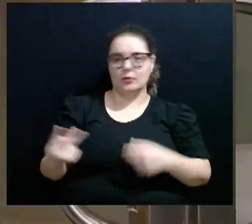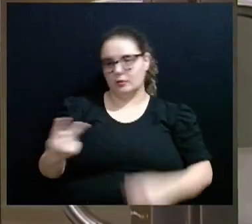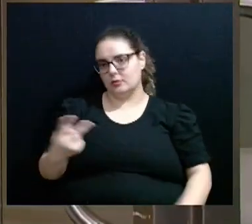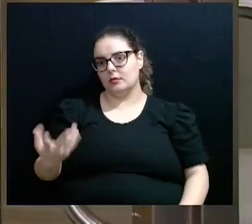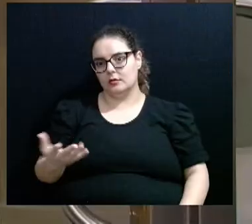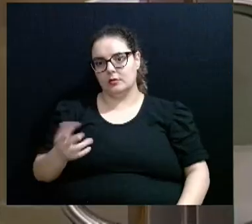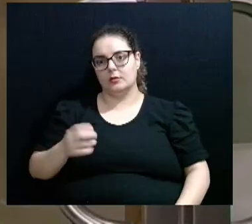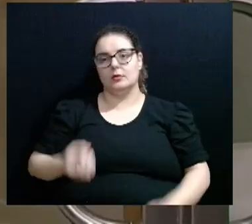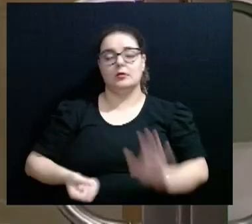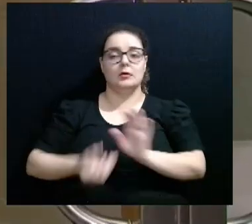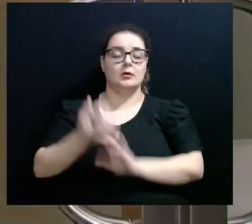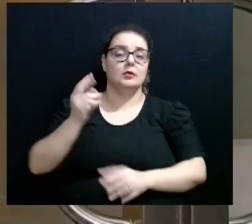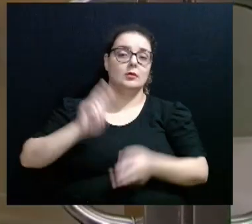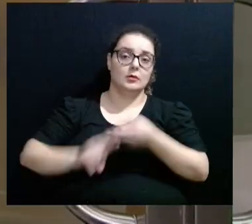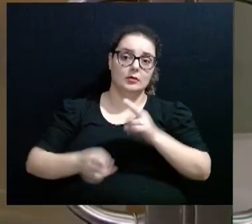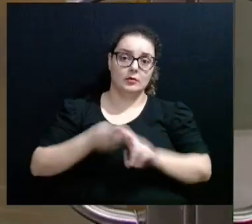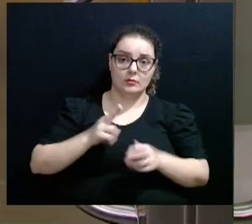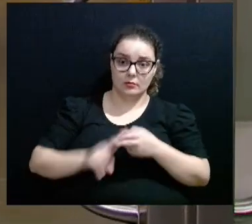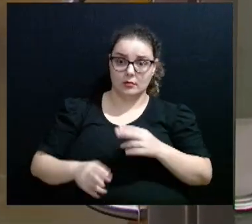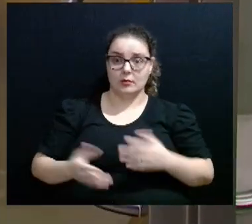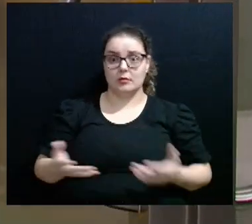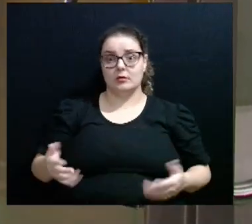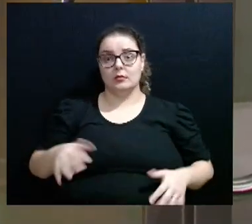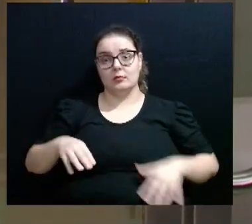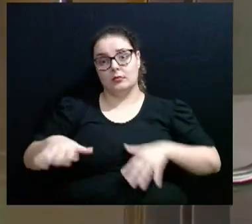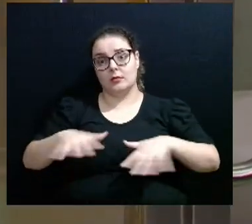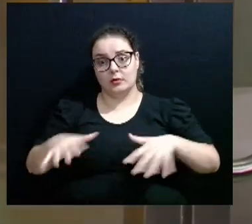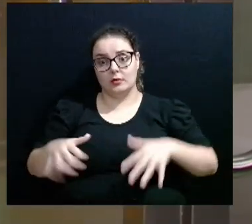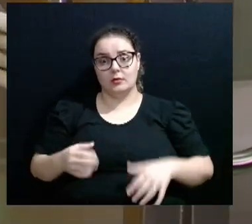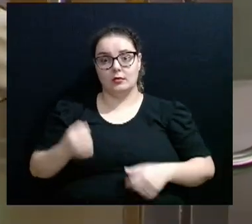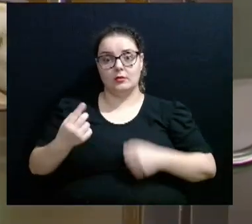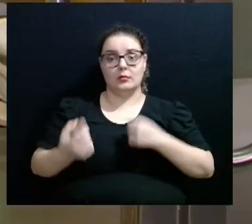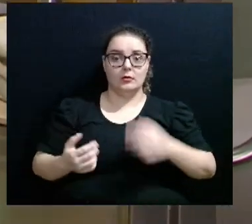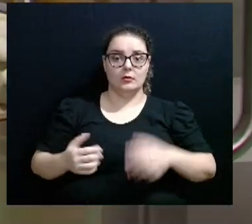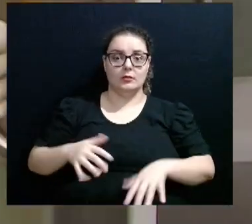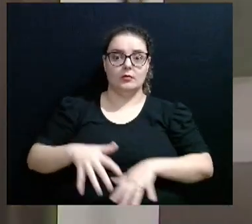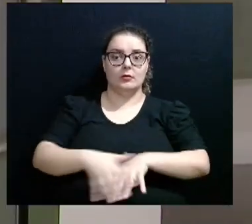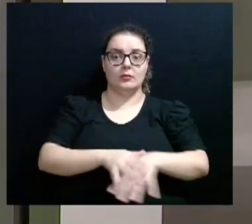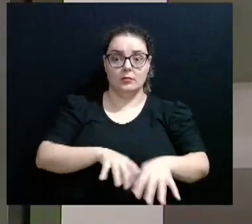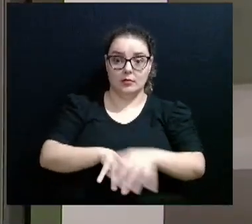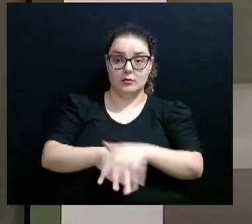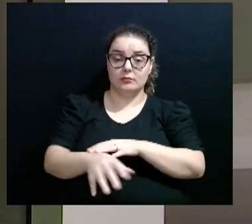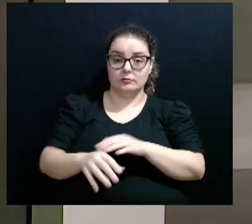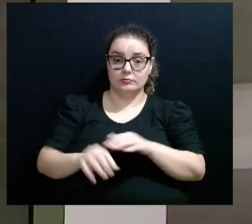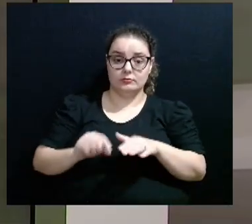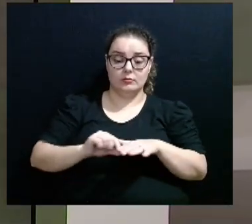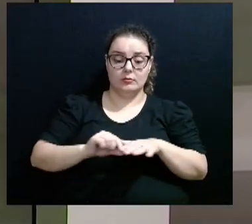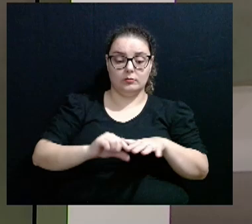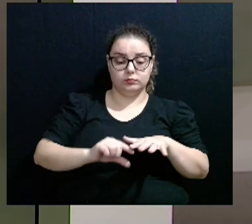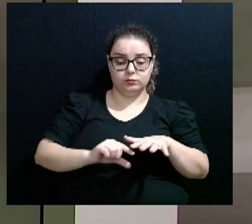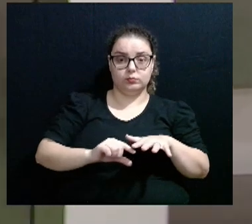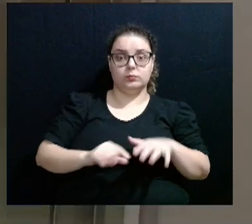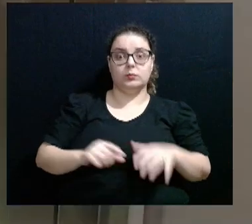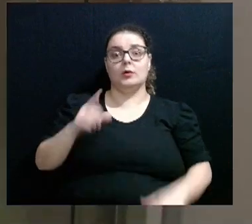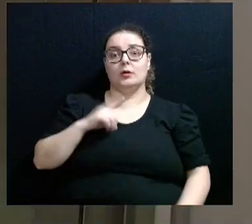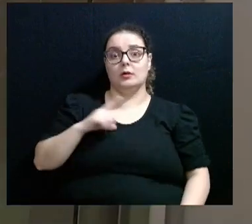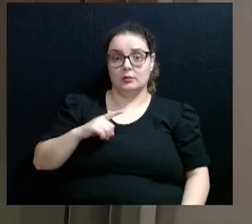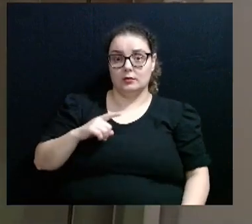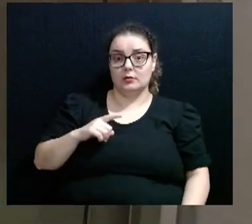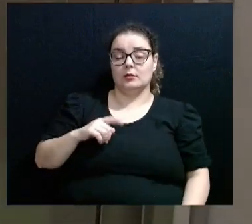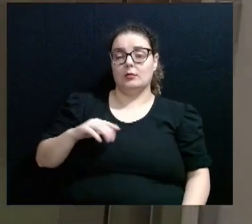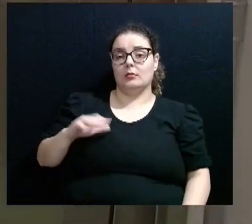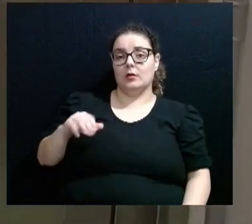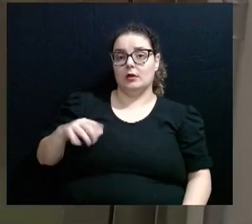motora, né? Porque a gente trabalha ali com algumas camadas de luva. Então, geralmente, nessa roupa tem uma camada de luva por baixo e uma luva